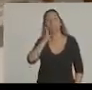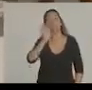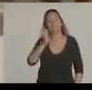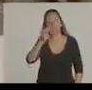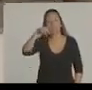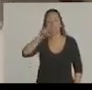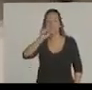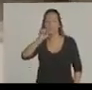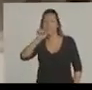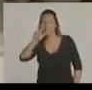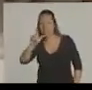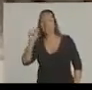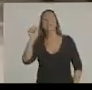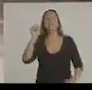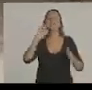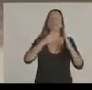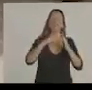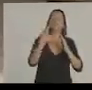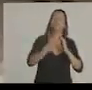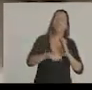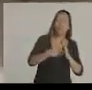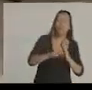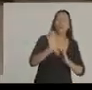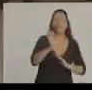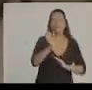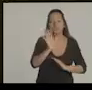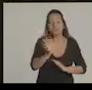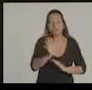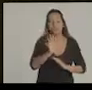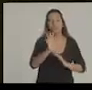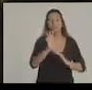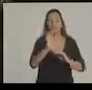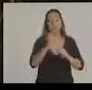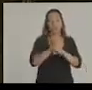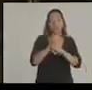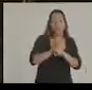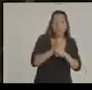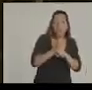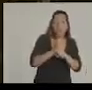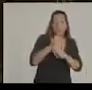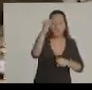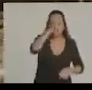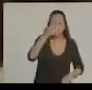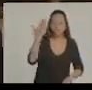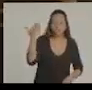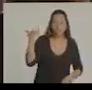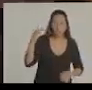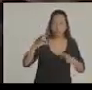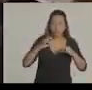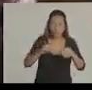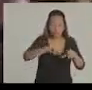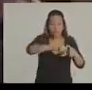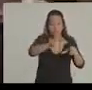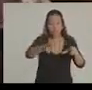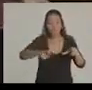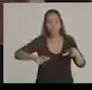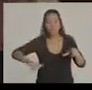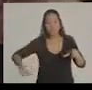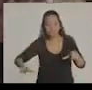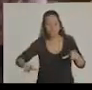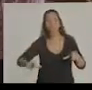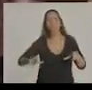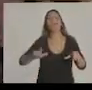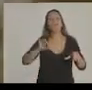ela já morava. Ela é uma das moradoras mais antigas desse lugar. Todos os moradores, o esgoto vai pro mangue,